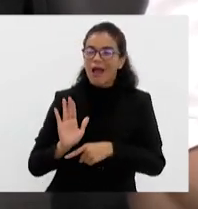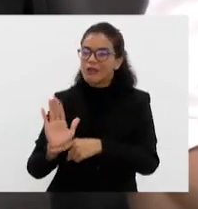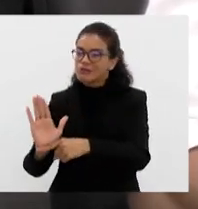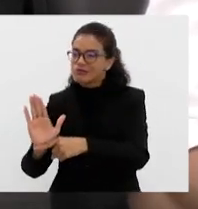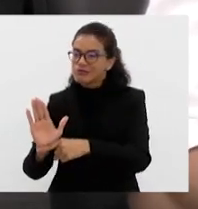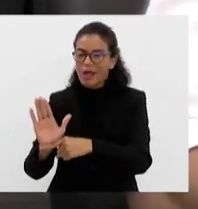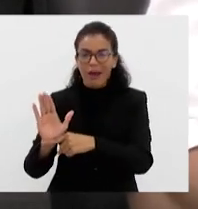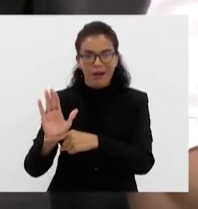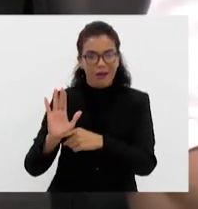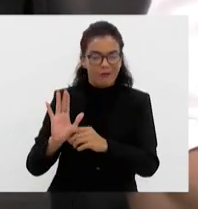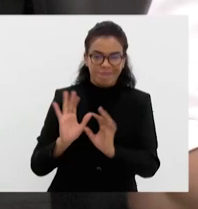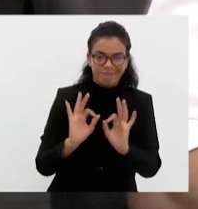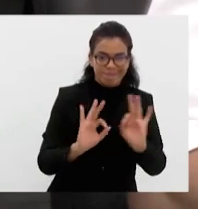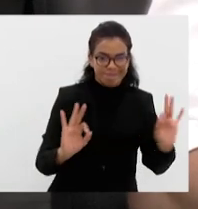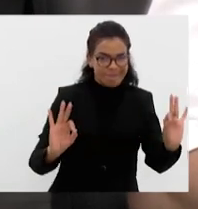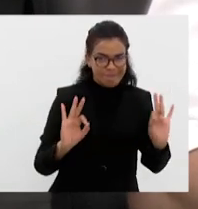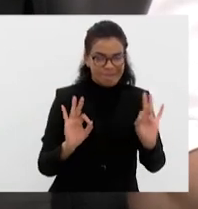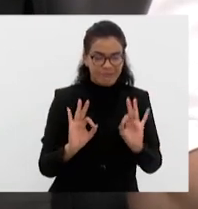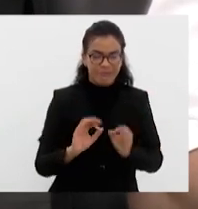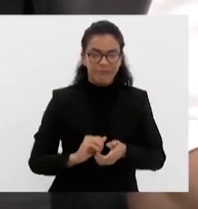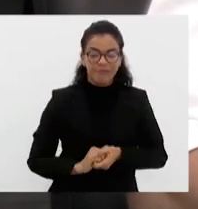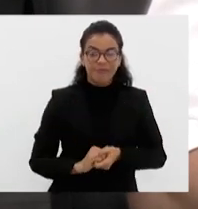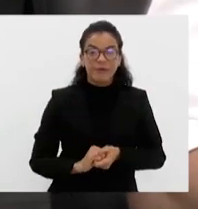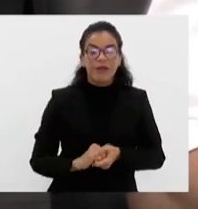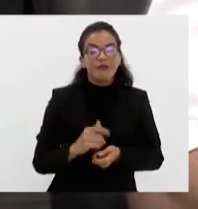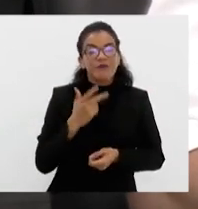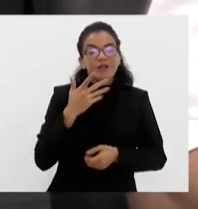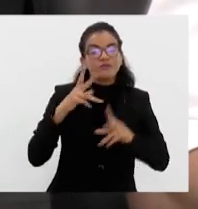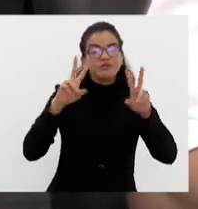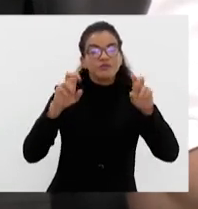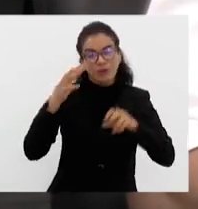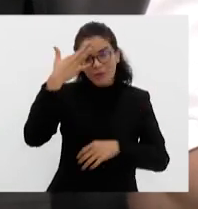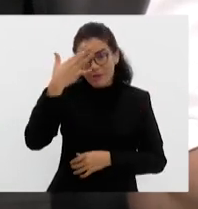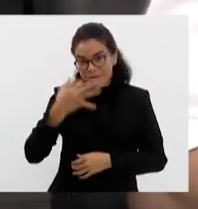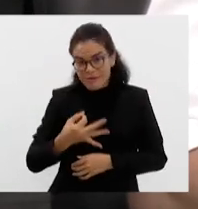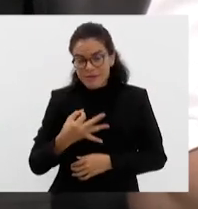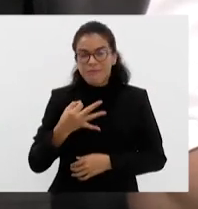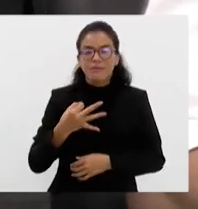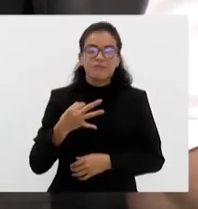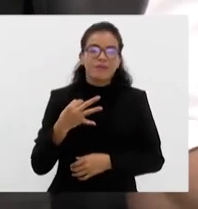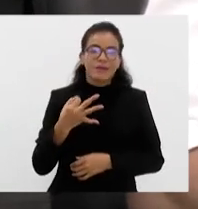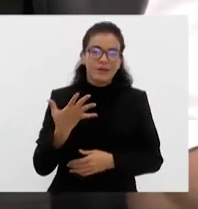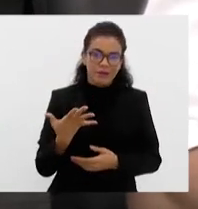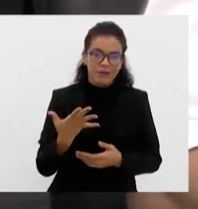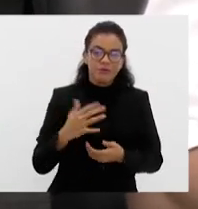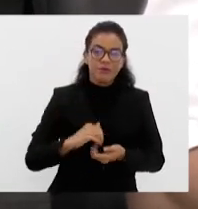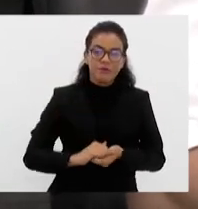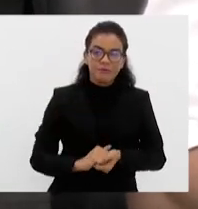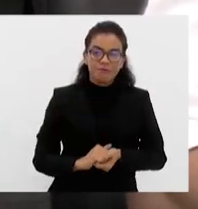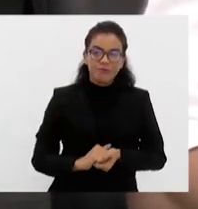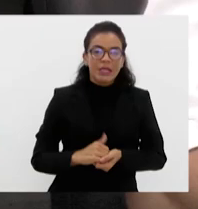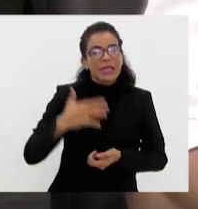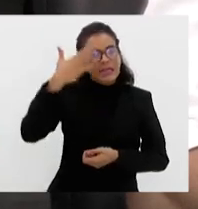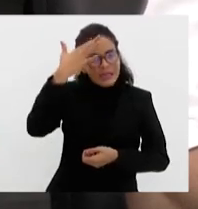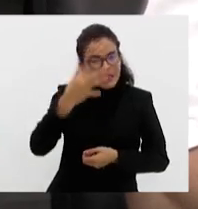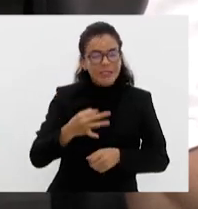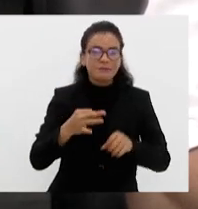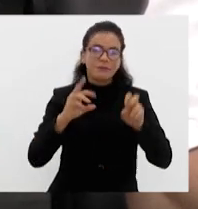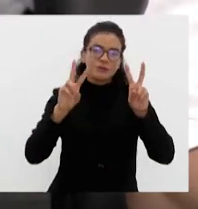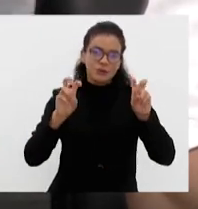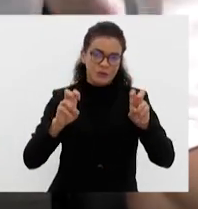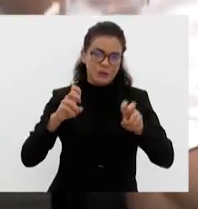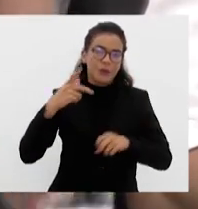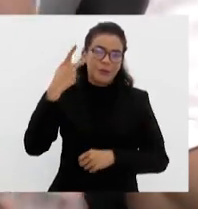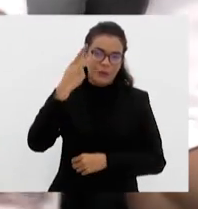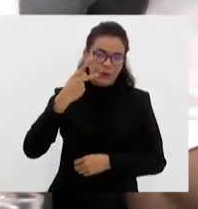C. Então, para louvar aqui que o entendimento que a gente teve sobre o procedimento e o entendimento político,